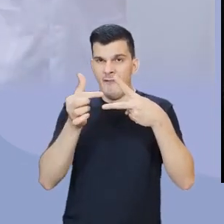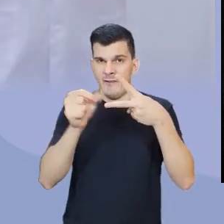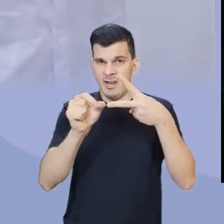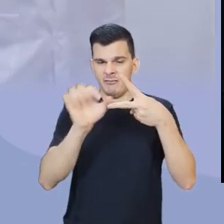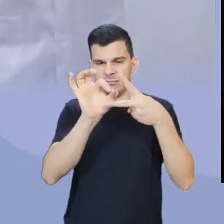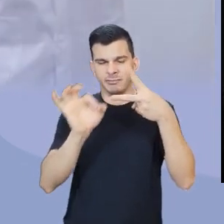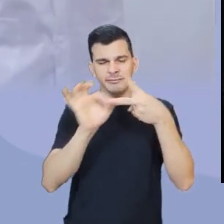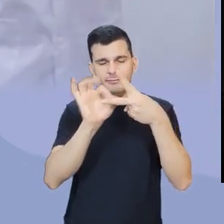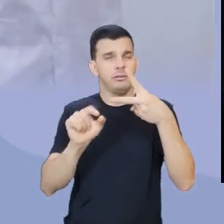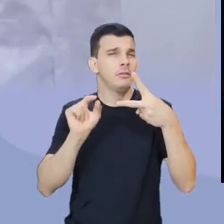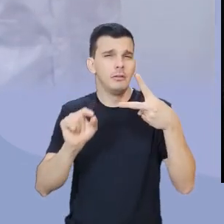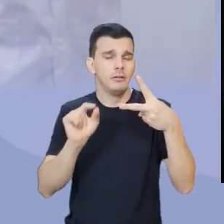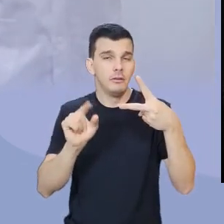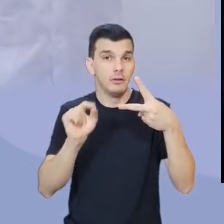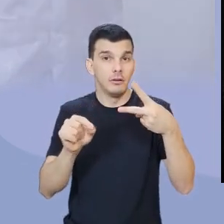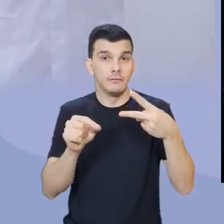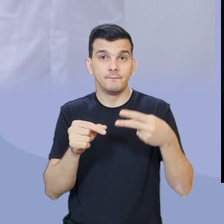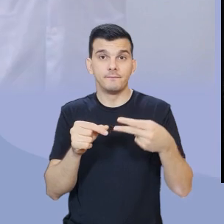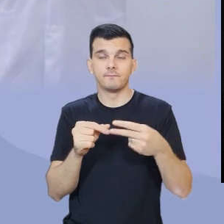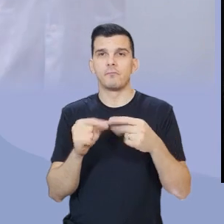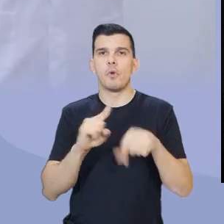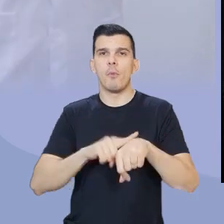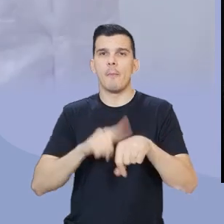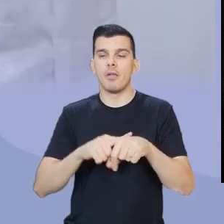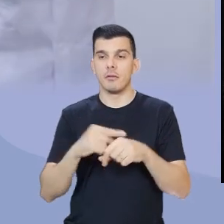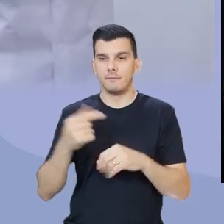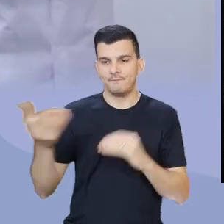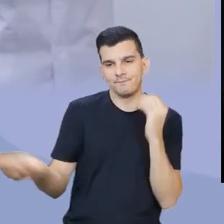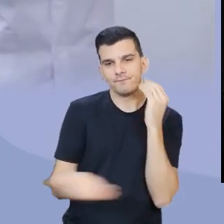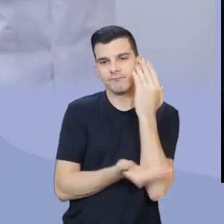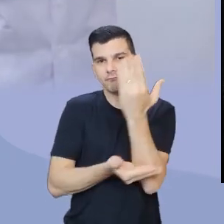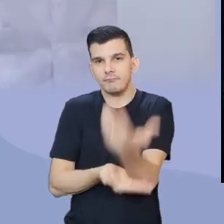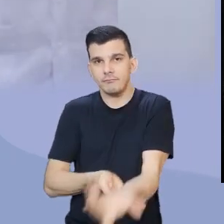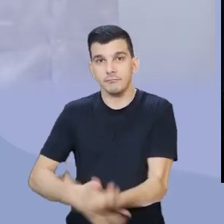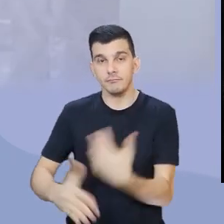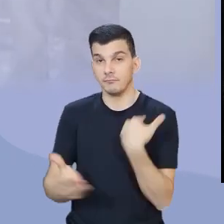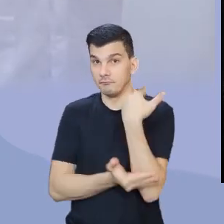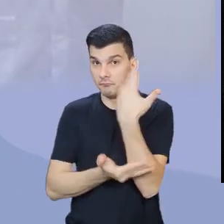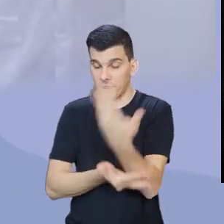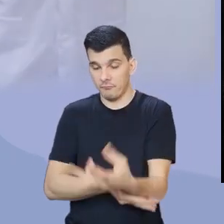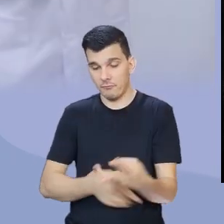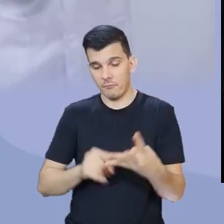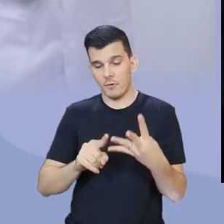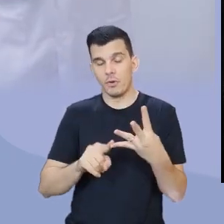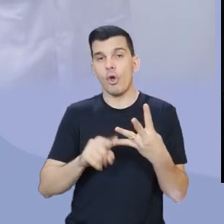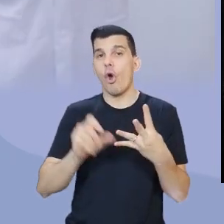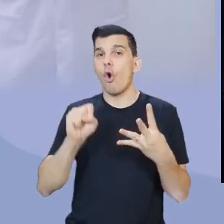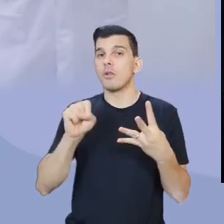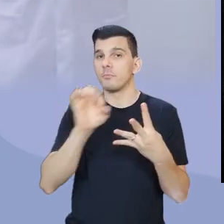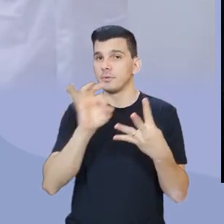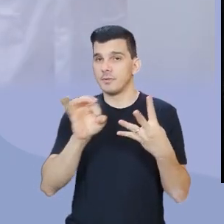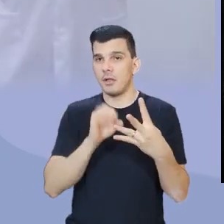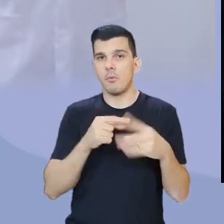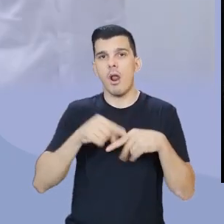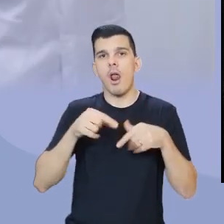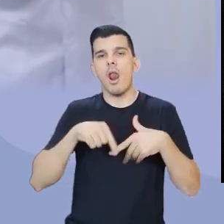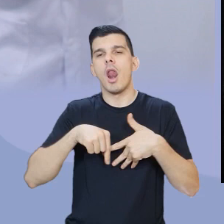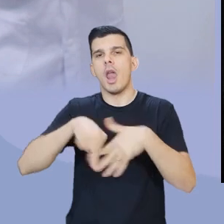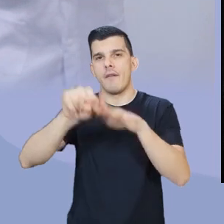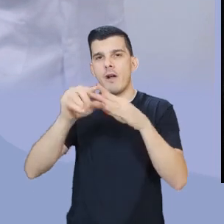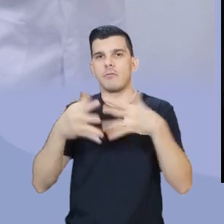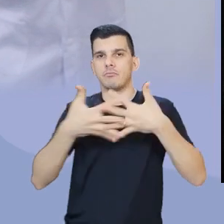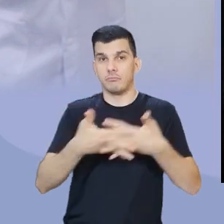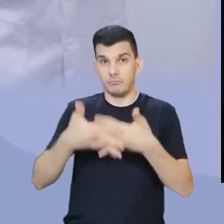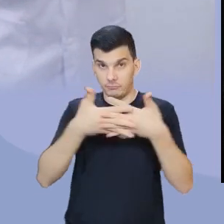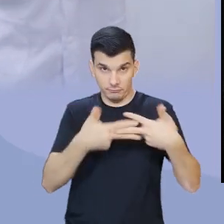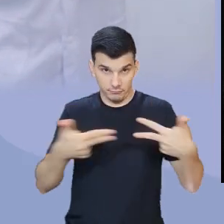tem 20% perdidos na colheita, 8% perdidos no transporte, no armazenamento,